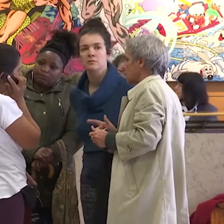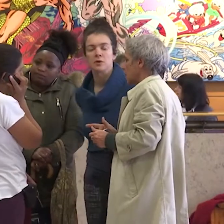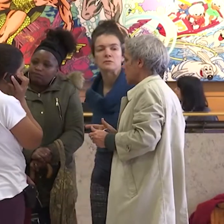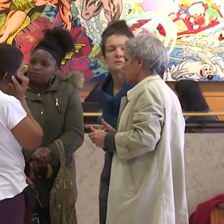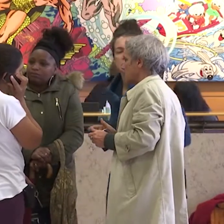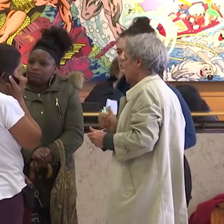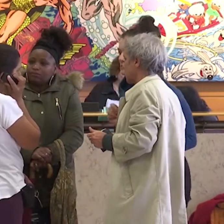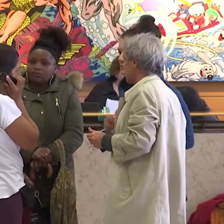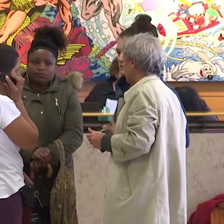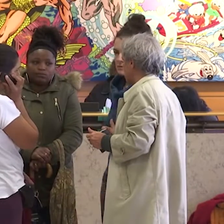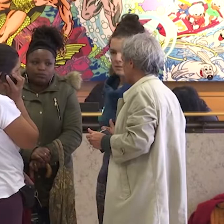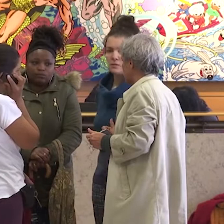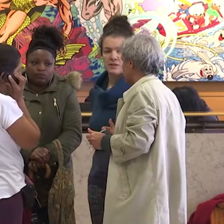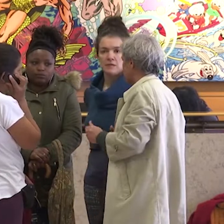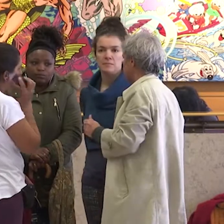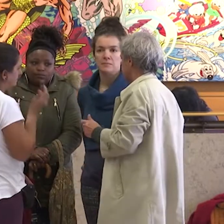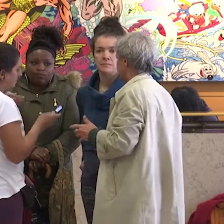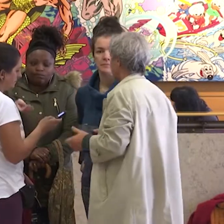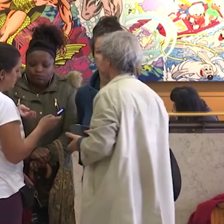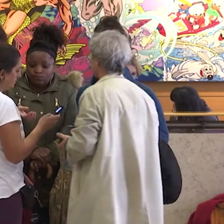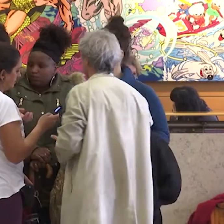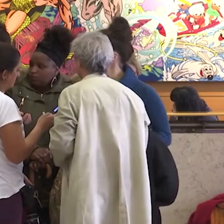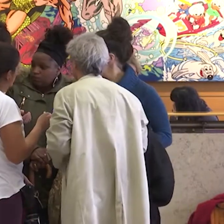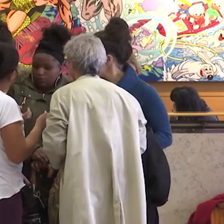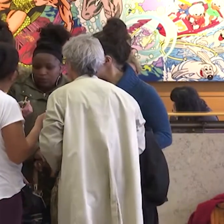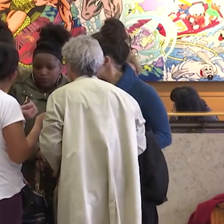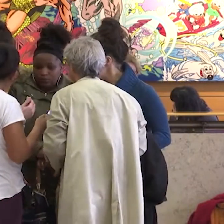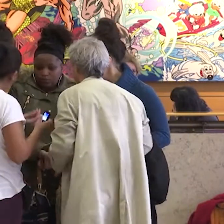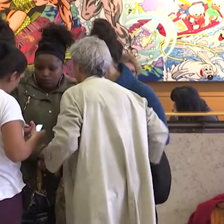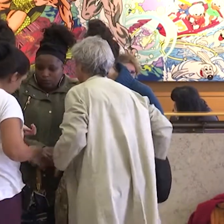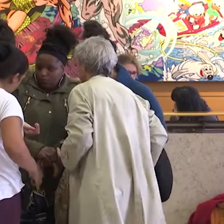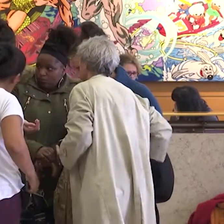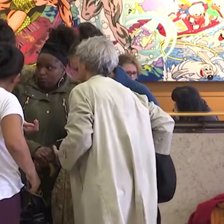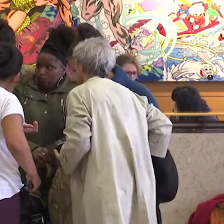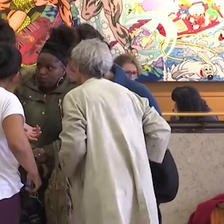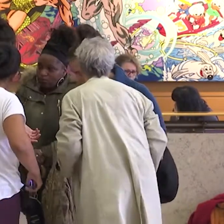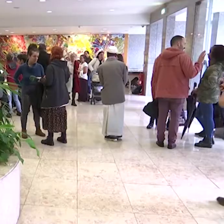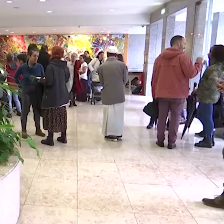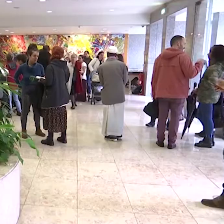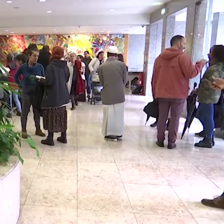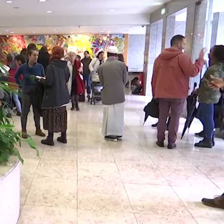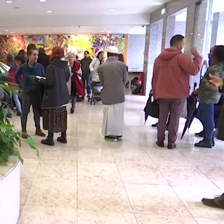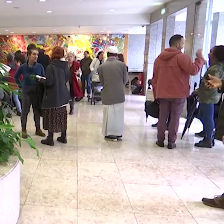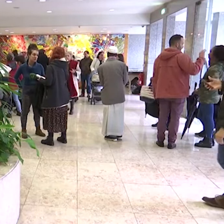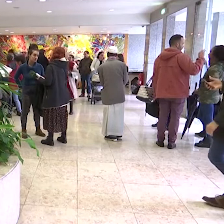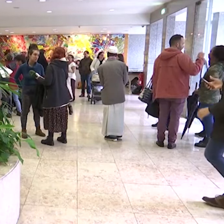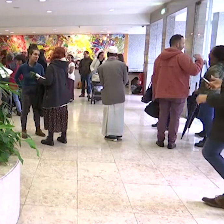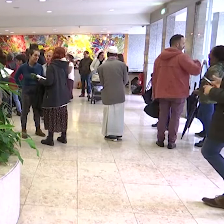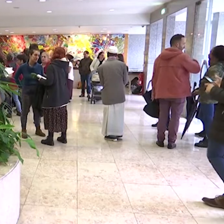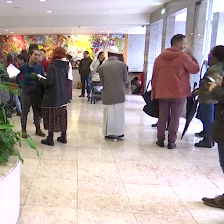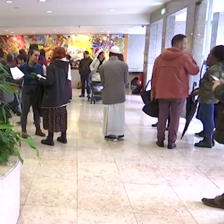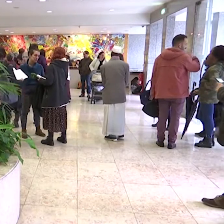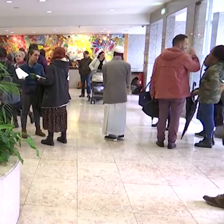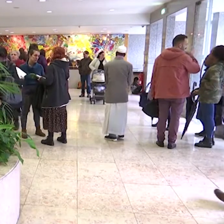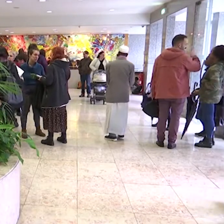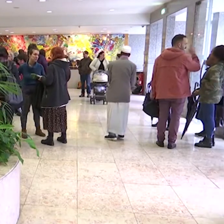De acordo com a ativista Maria João, a primeira reação que trouxeram do gabinete foi de que não há solução, que há uma